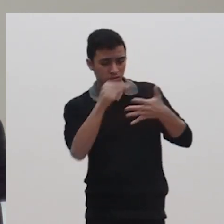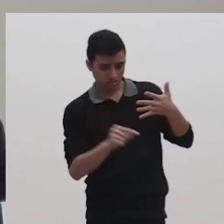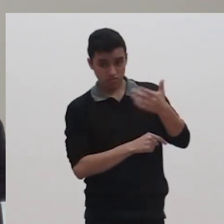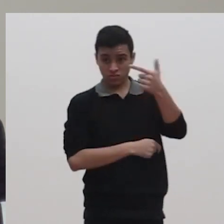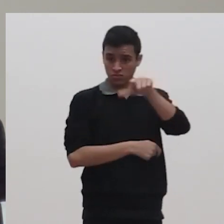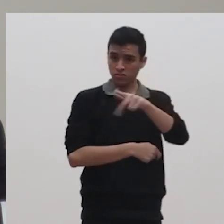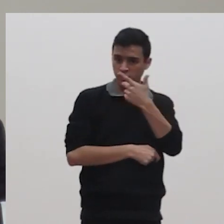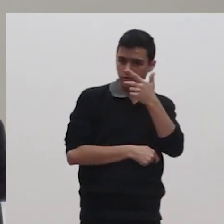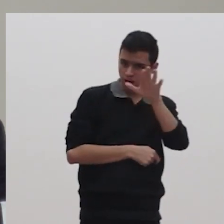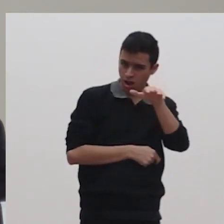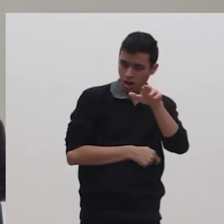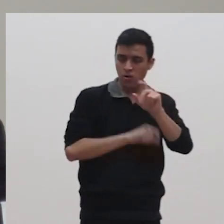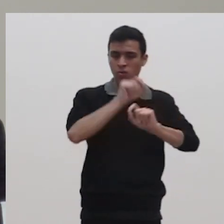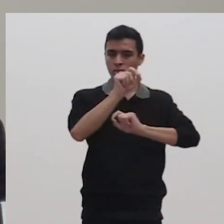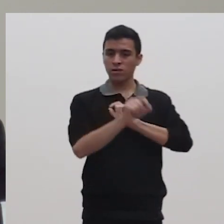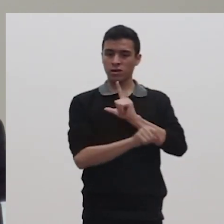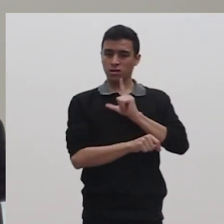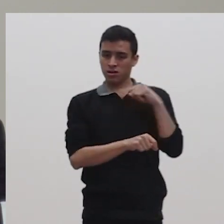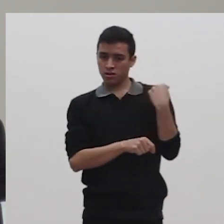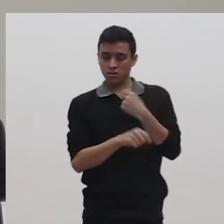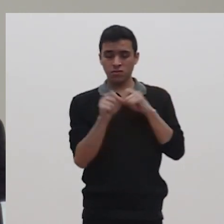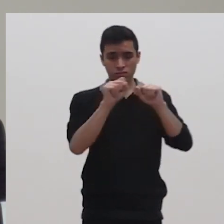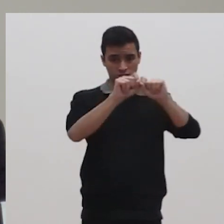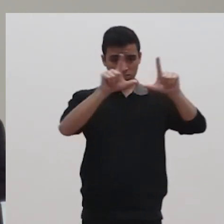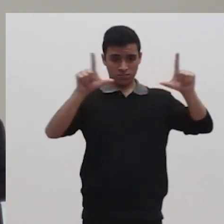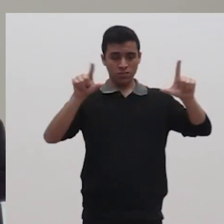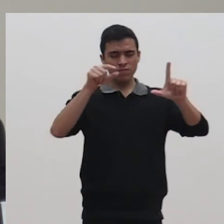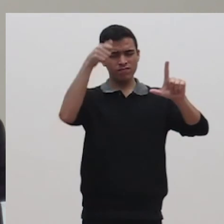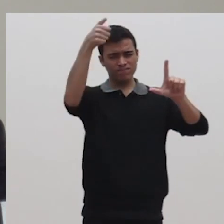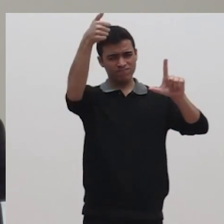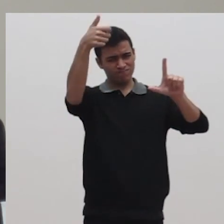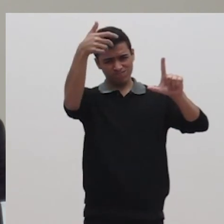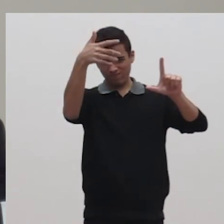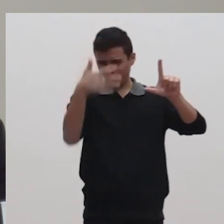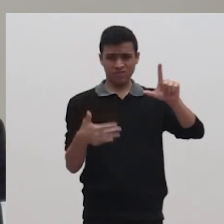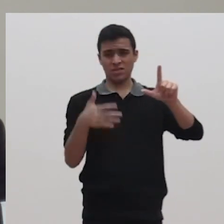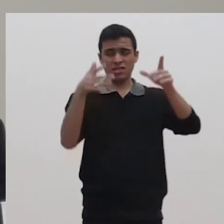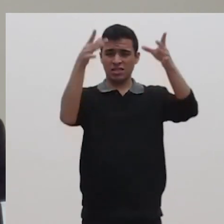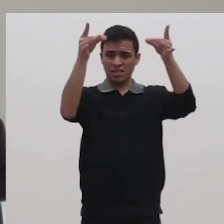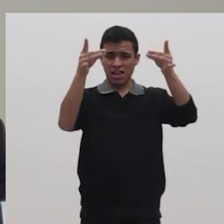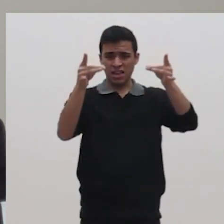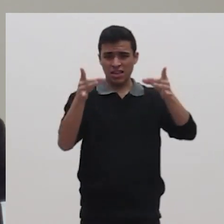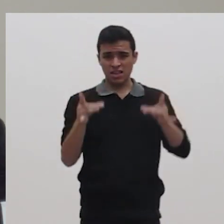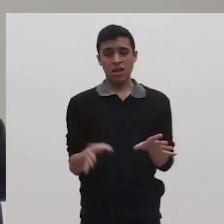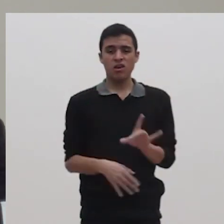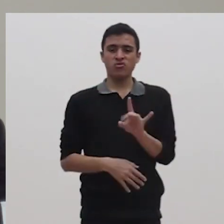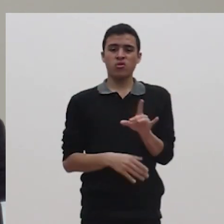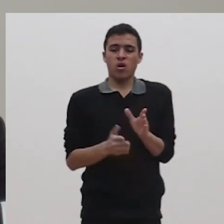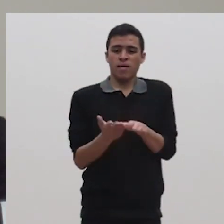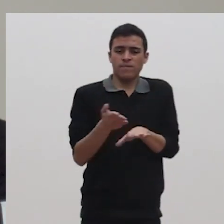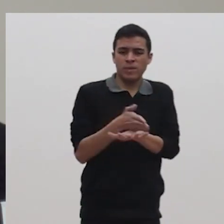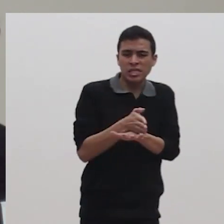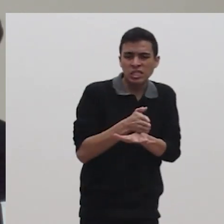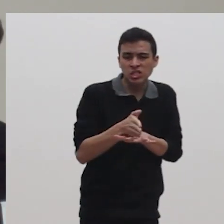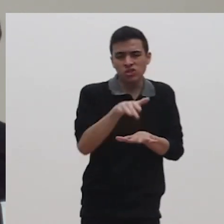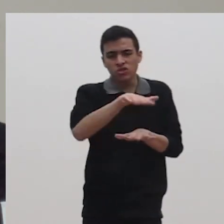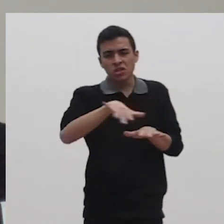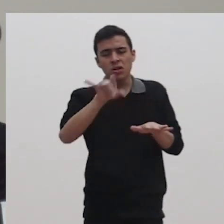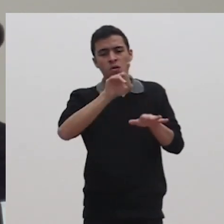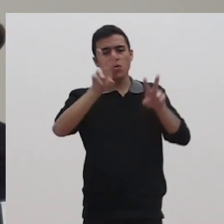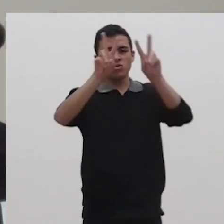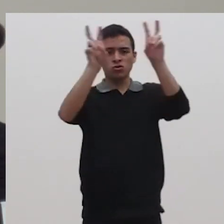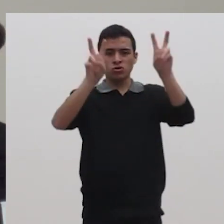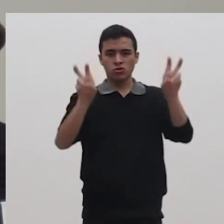volto a falar aqui, nós temos lá na nossa página um detalhamento bastante minucioso, não só de princípios gerais ou